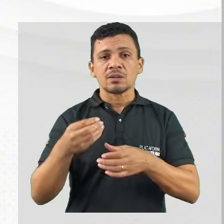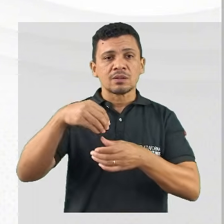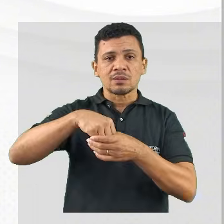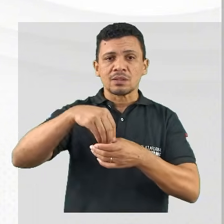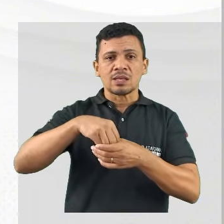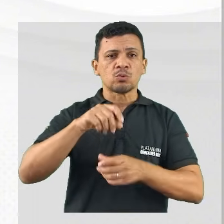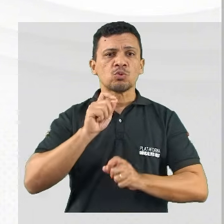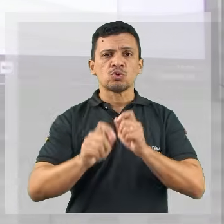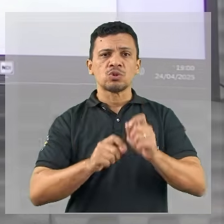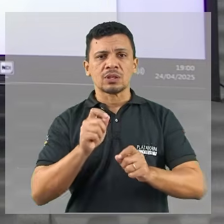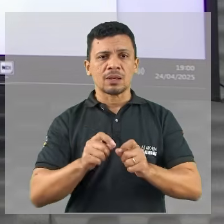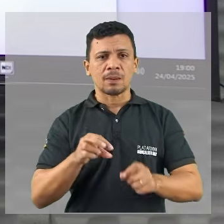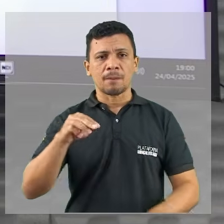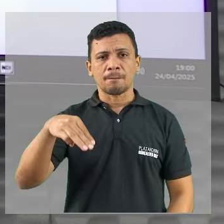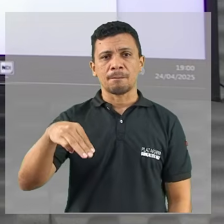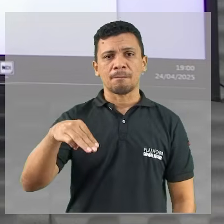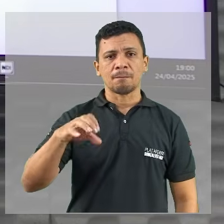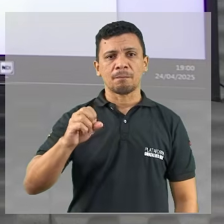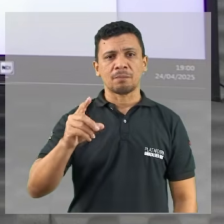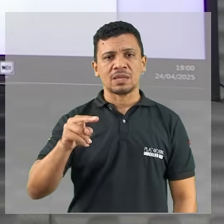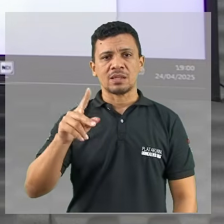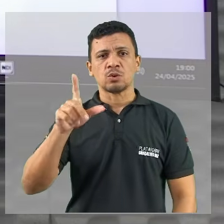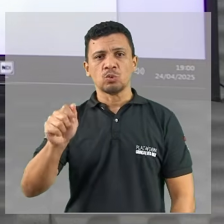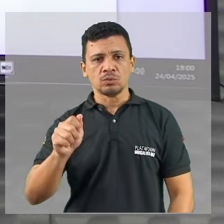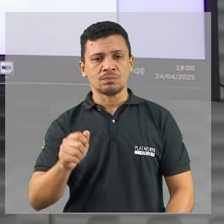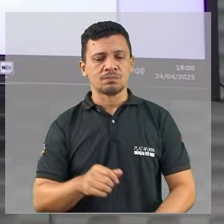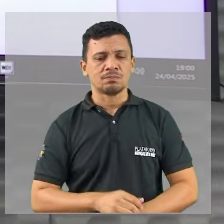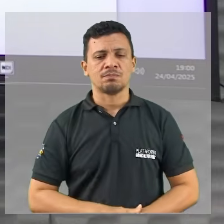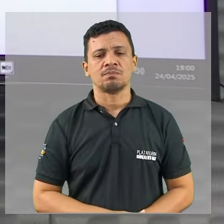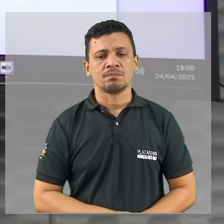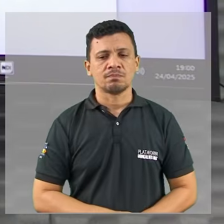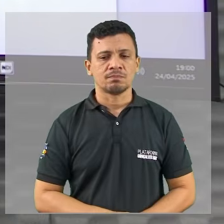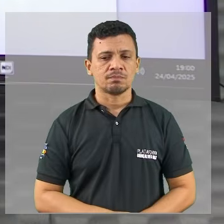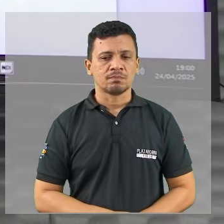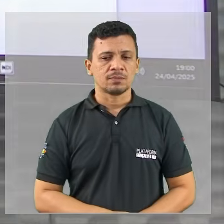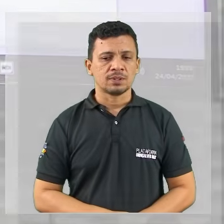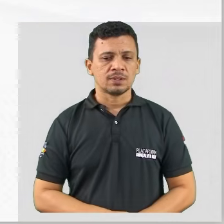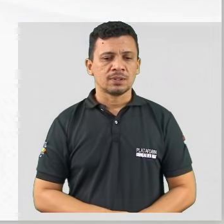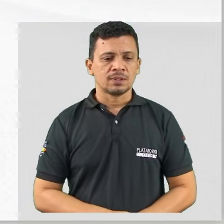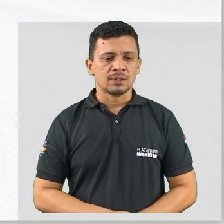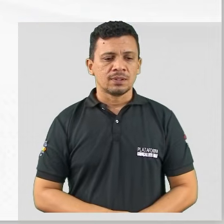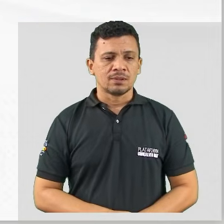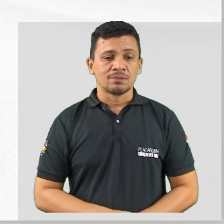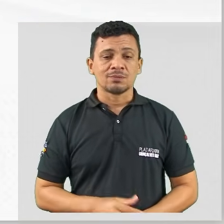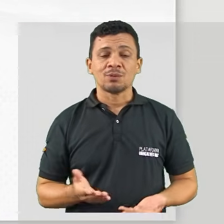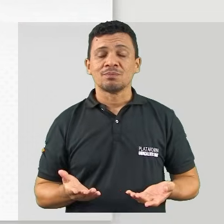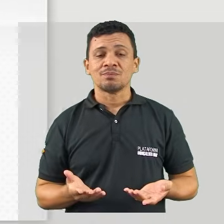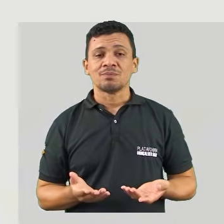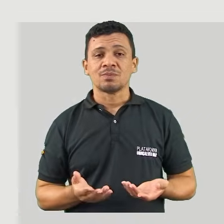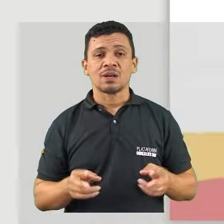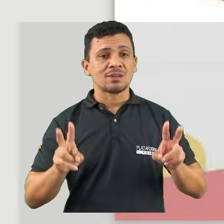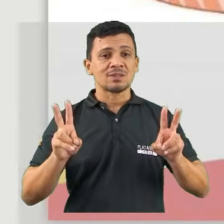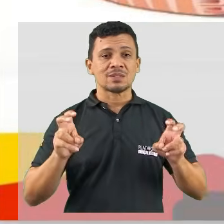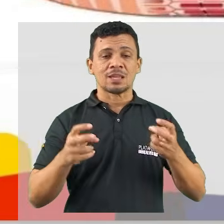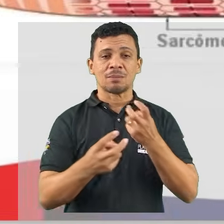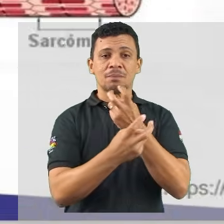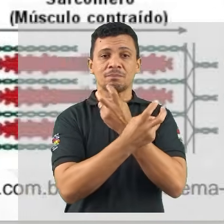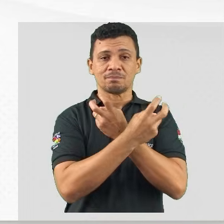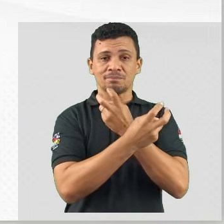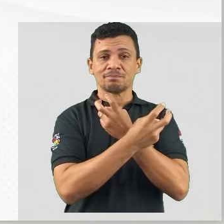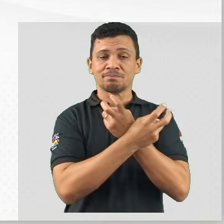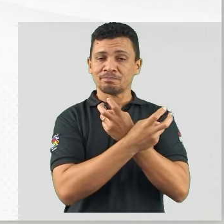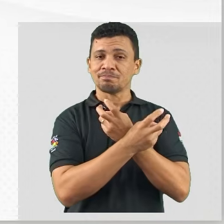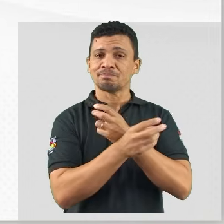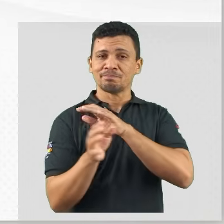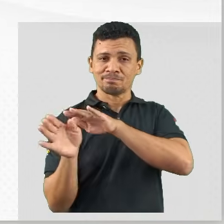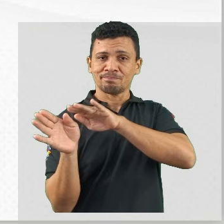medula óssea, beleza? Então aqui a gente finaliza sobre o sistema